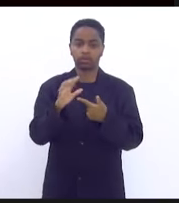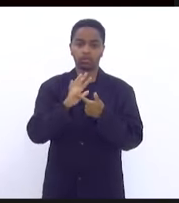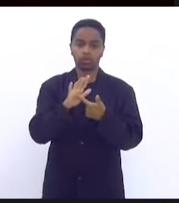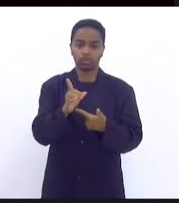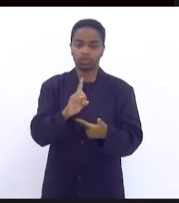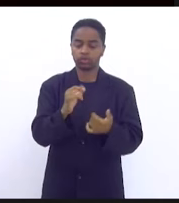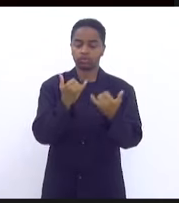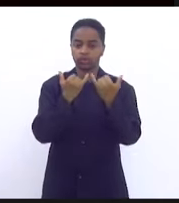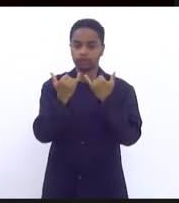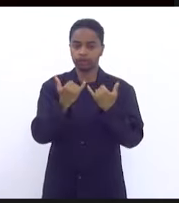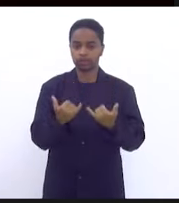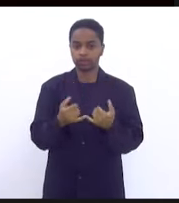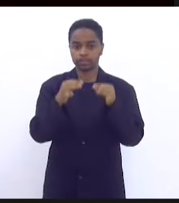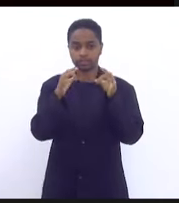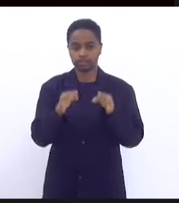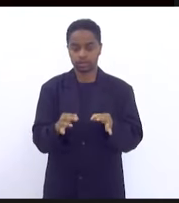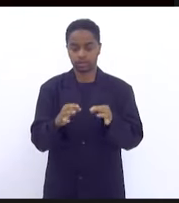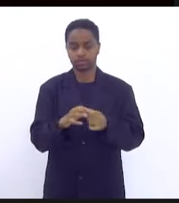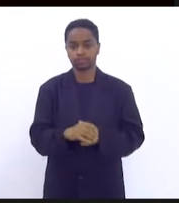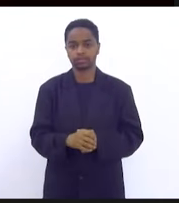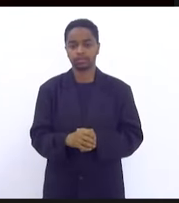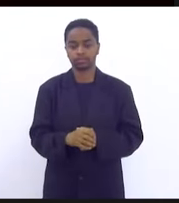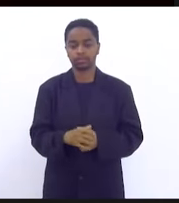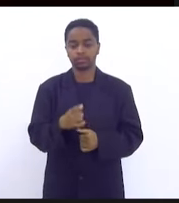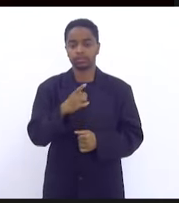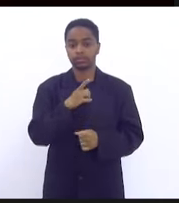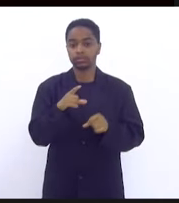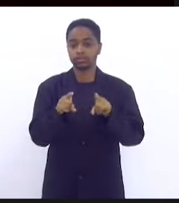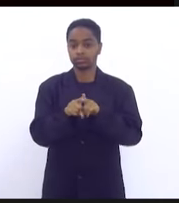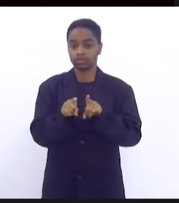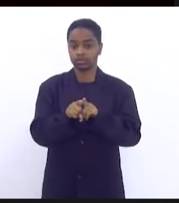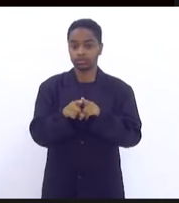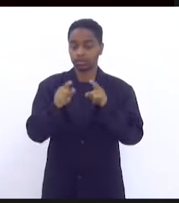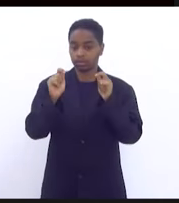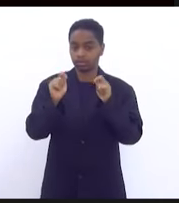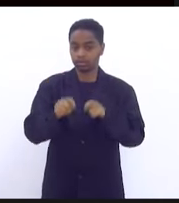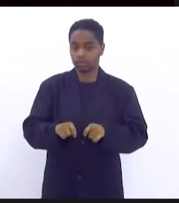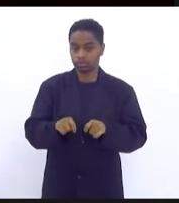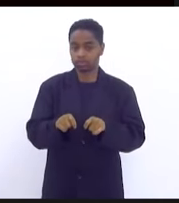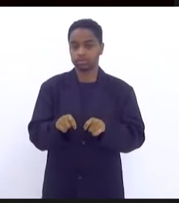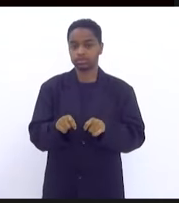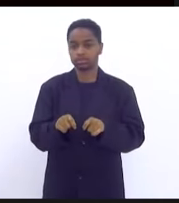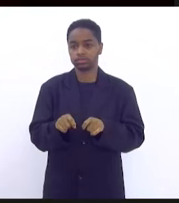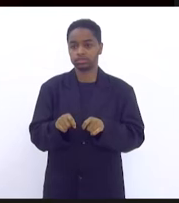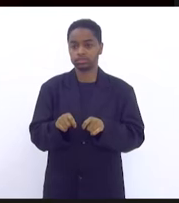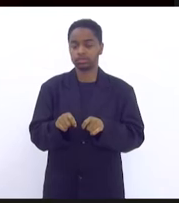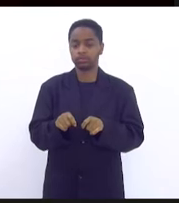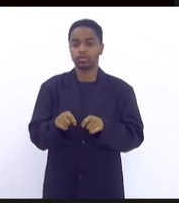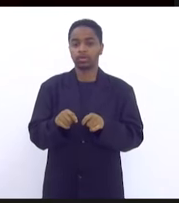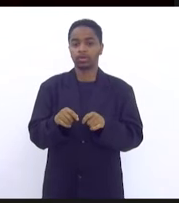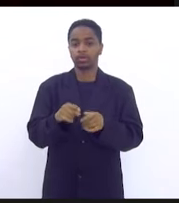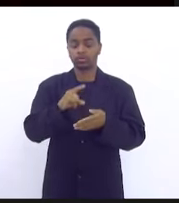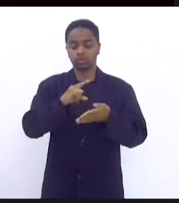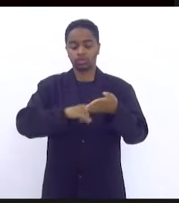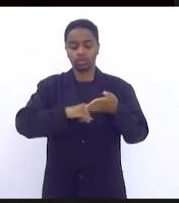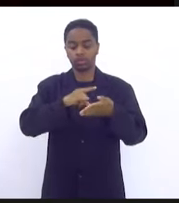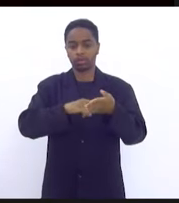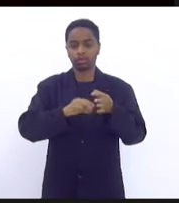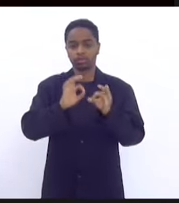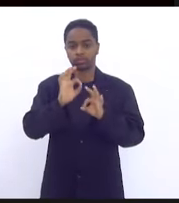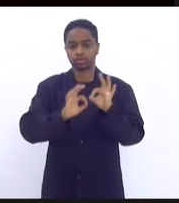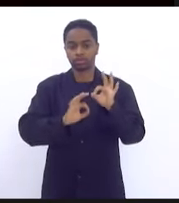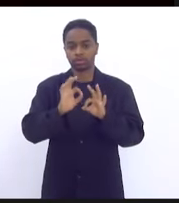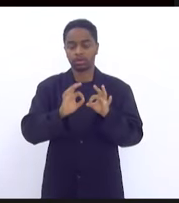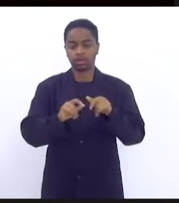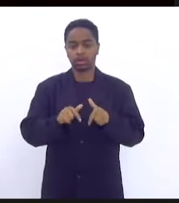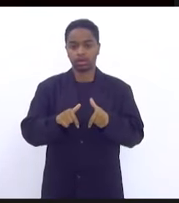as informações devidas. Nós tínhamos, inclusive, a possibilidade de fazer um termo de ajuste de conduta, não